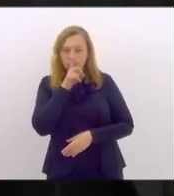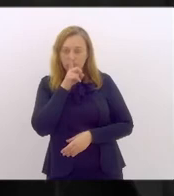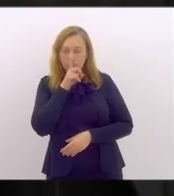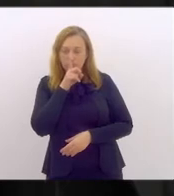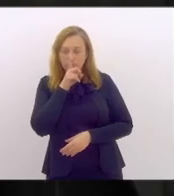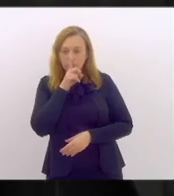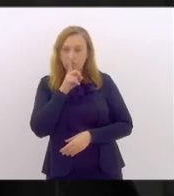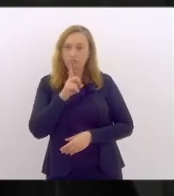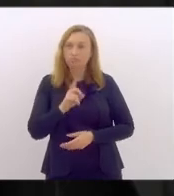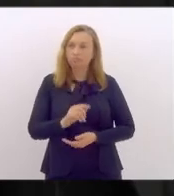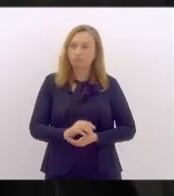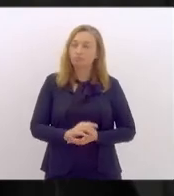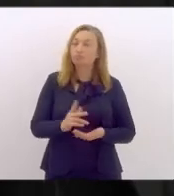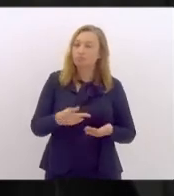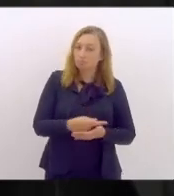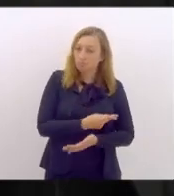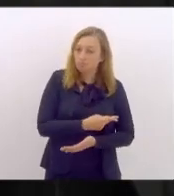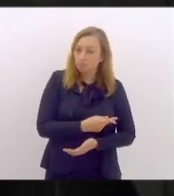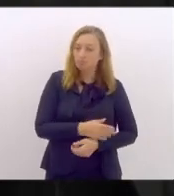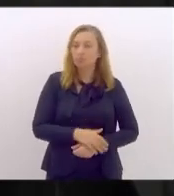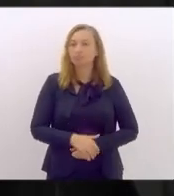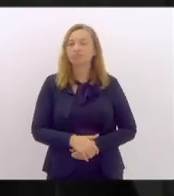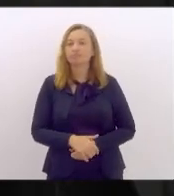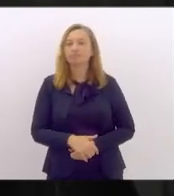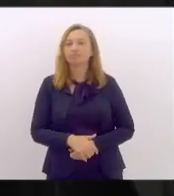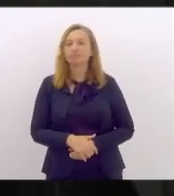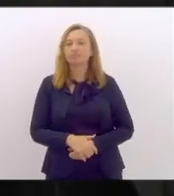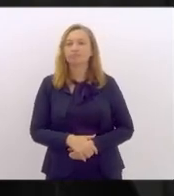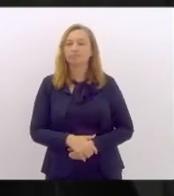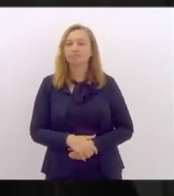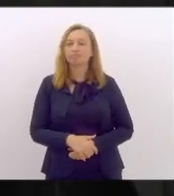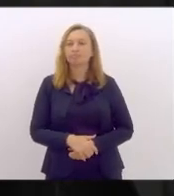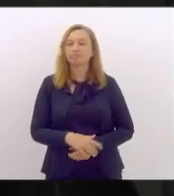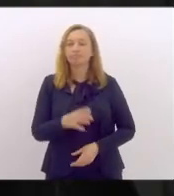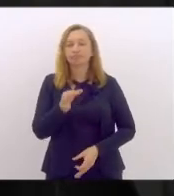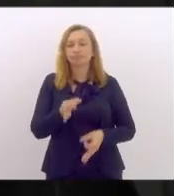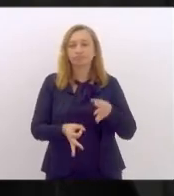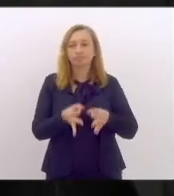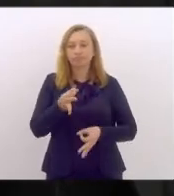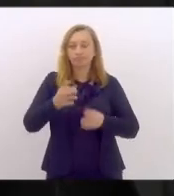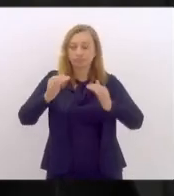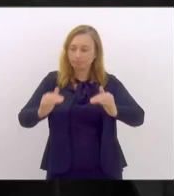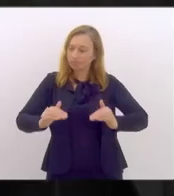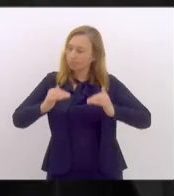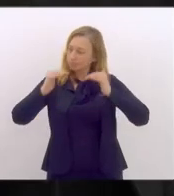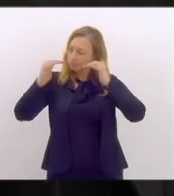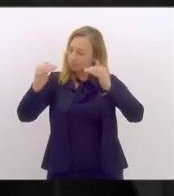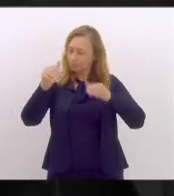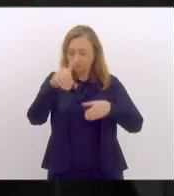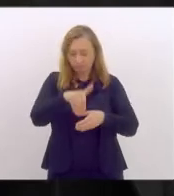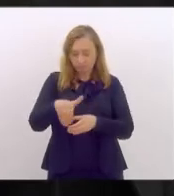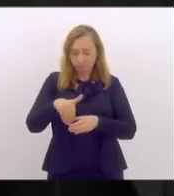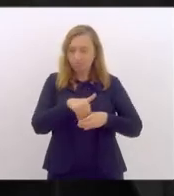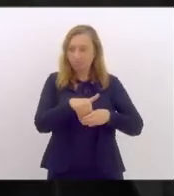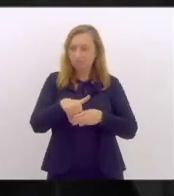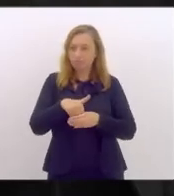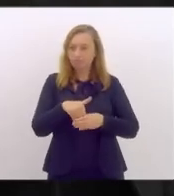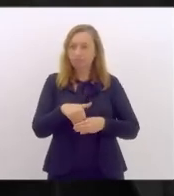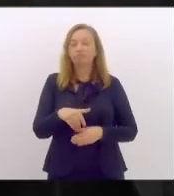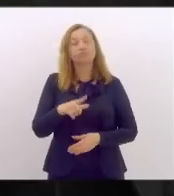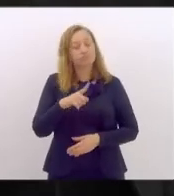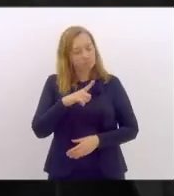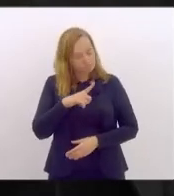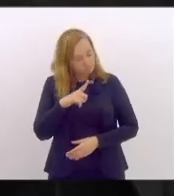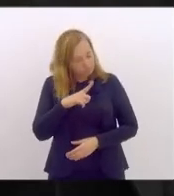venha a ocorrer o Tribunal Superior Eleitoral tem